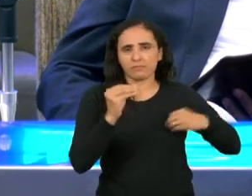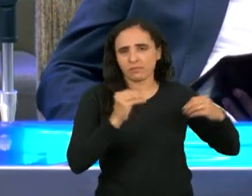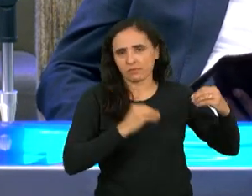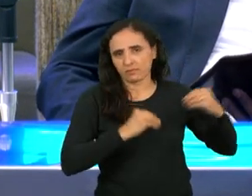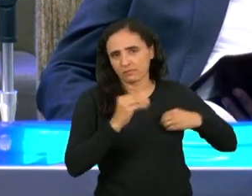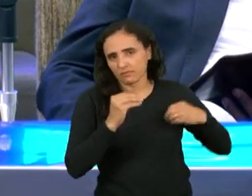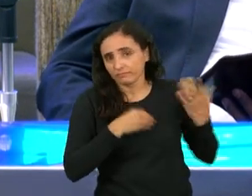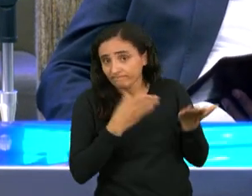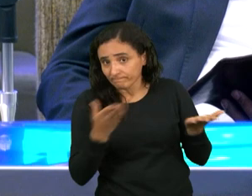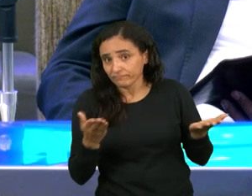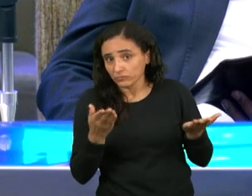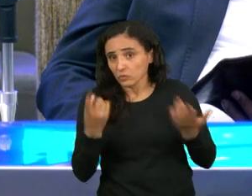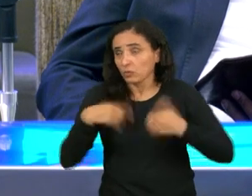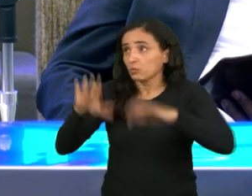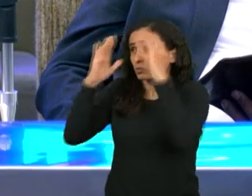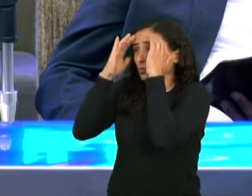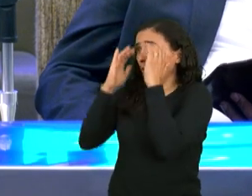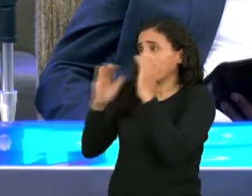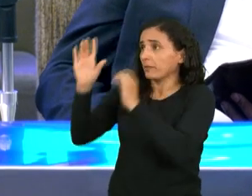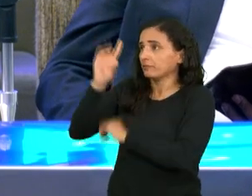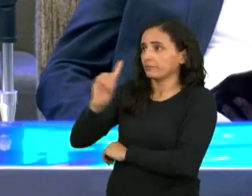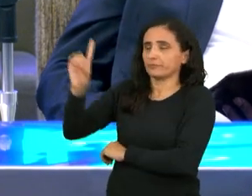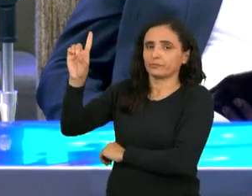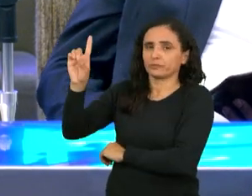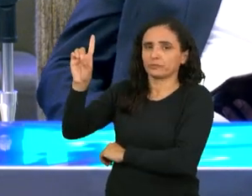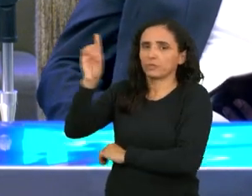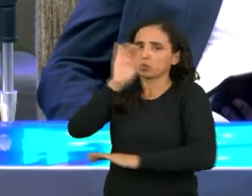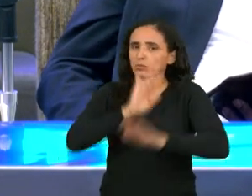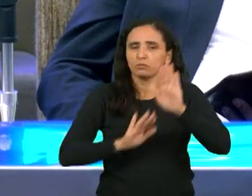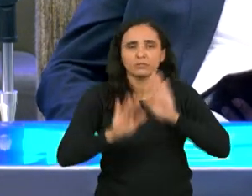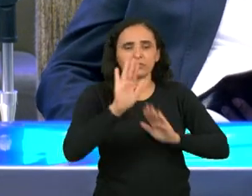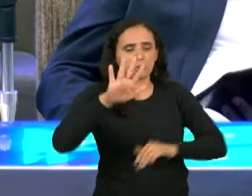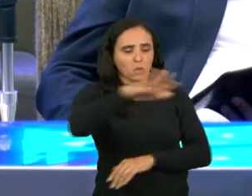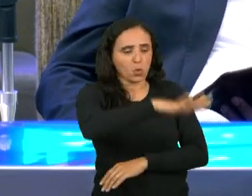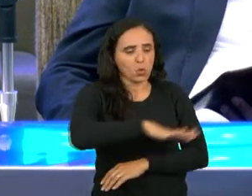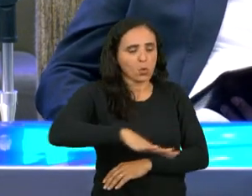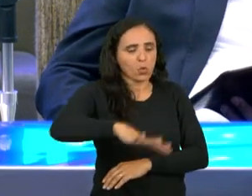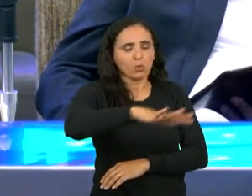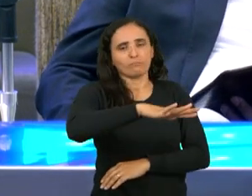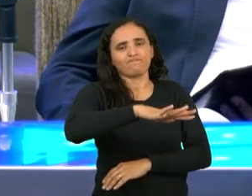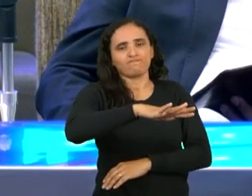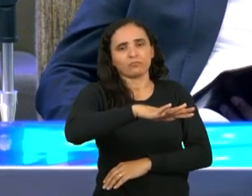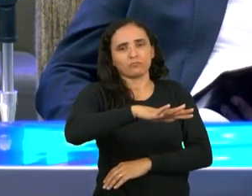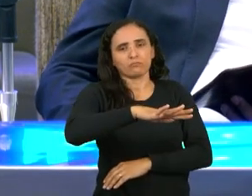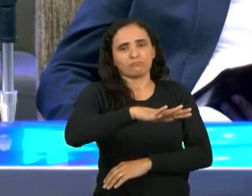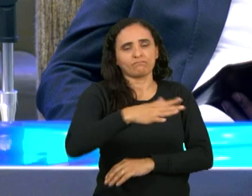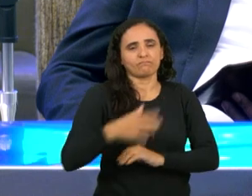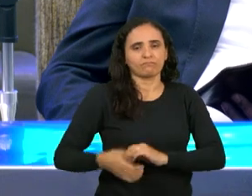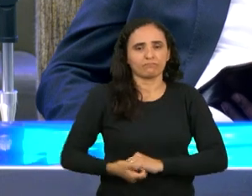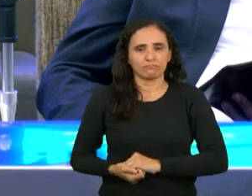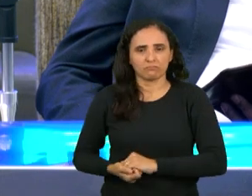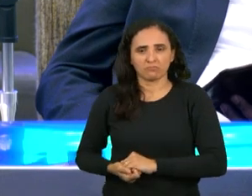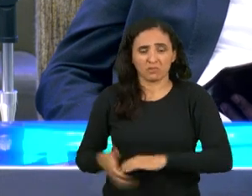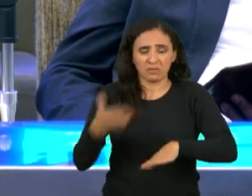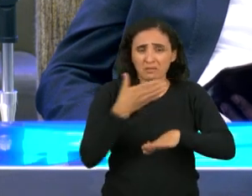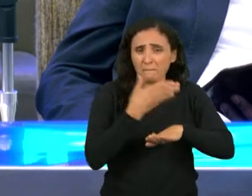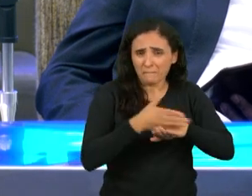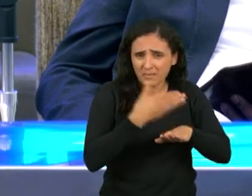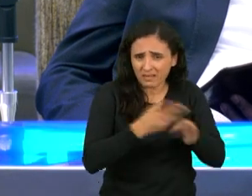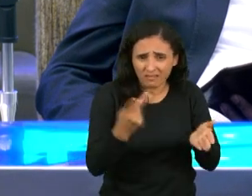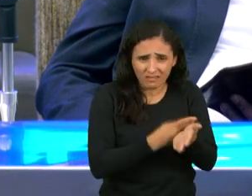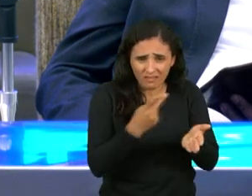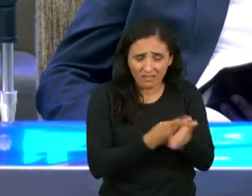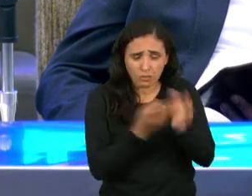corrupção do mundo Amém meus irmãos guardasse